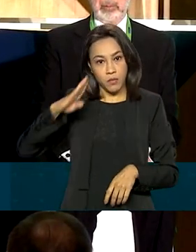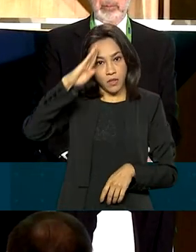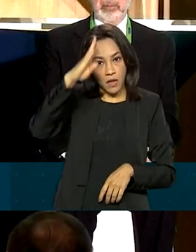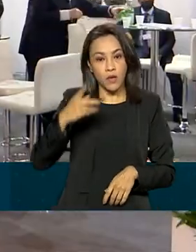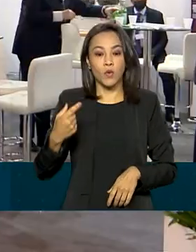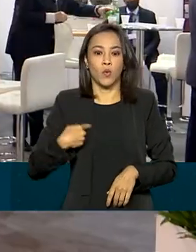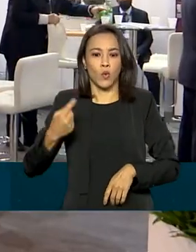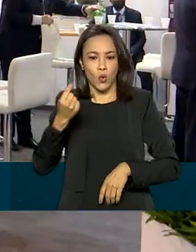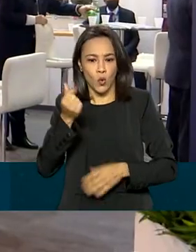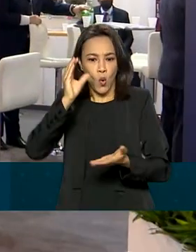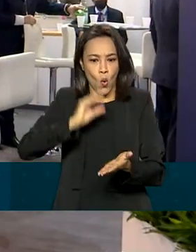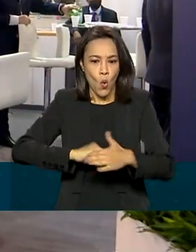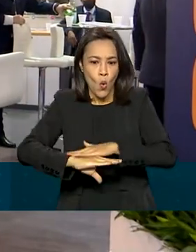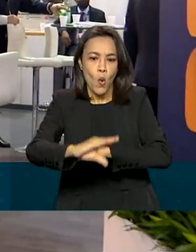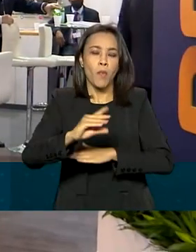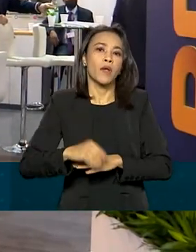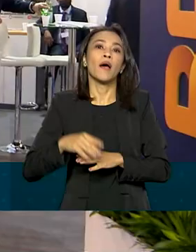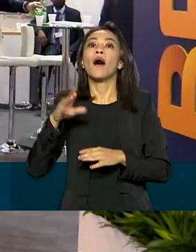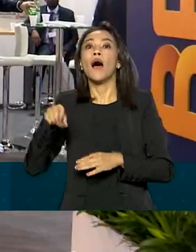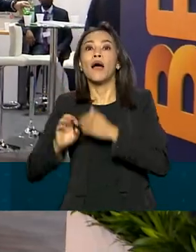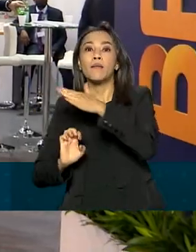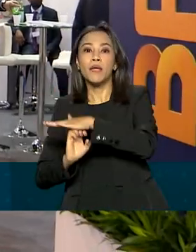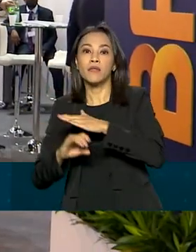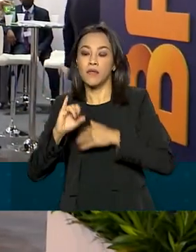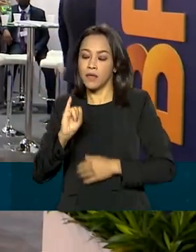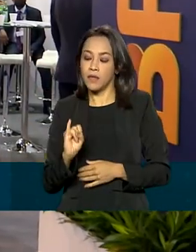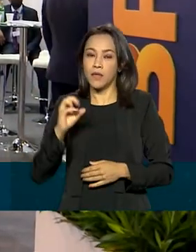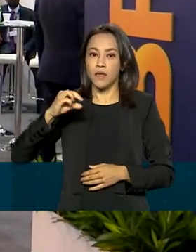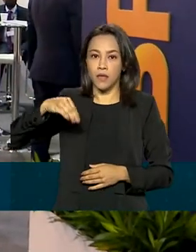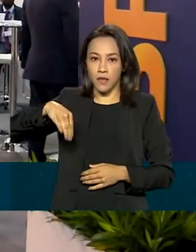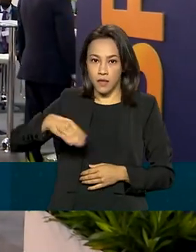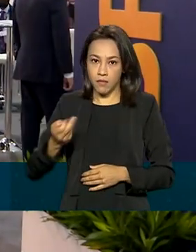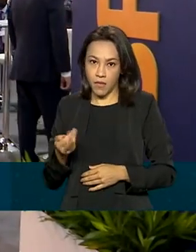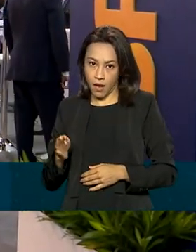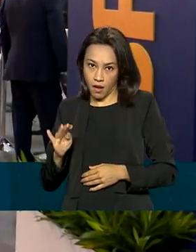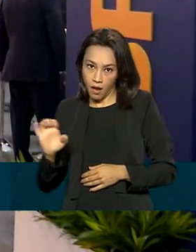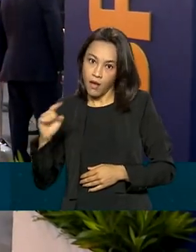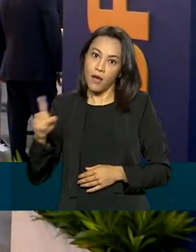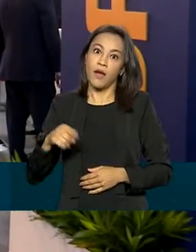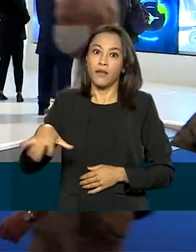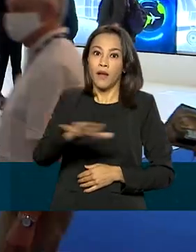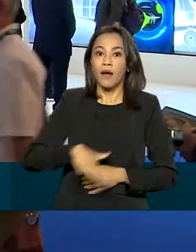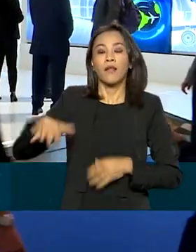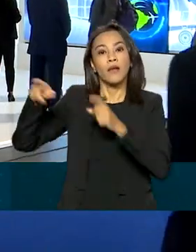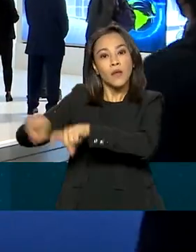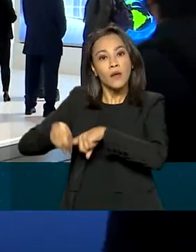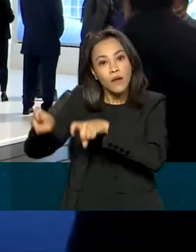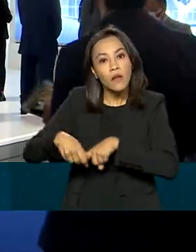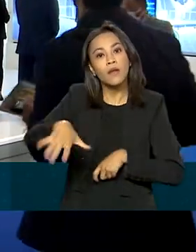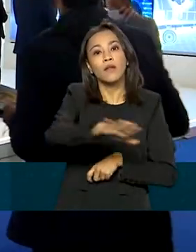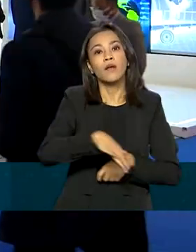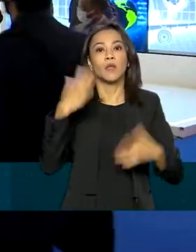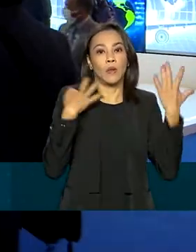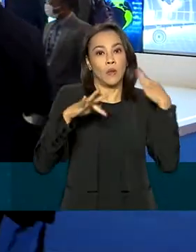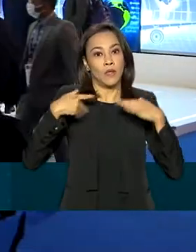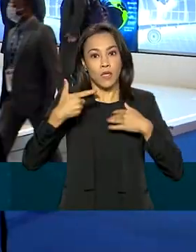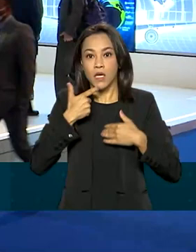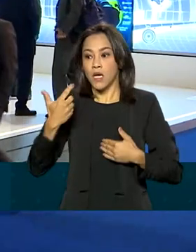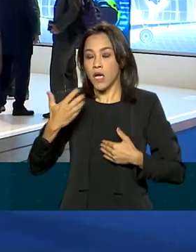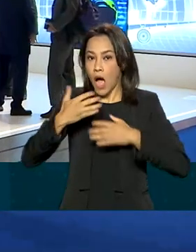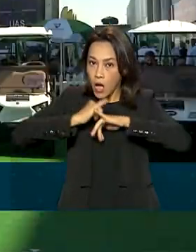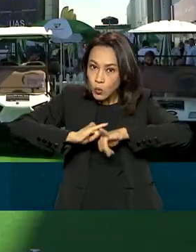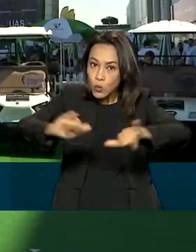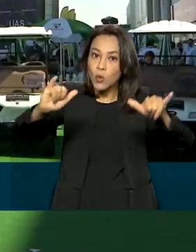de investimento, como a Embraer, na Dubai Air Show, na agricultura e também no turismo. E anunciou a abertura